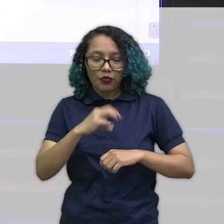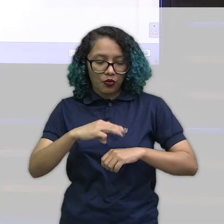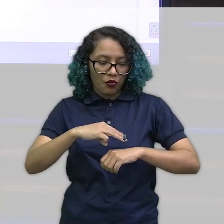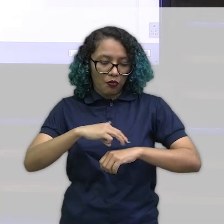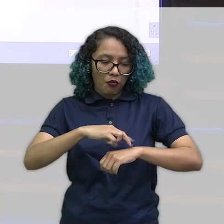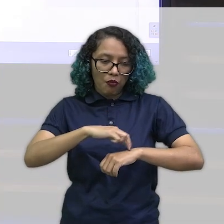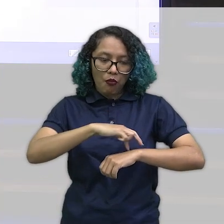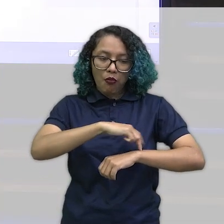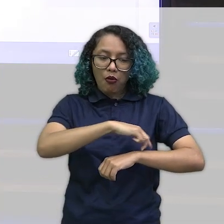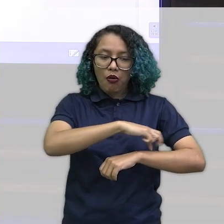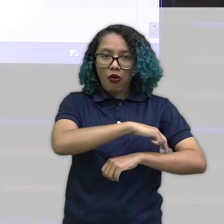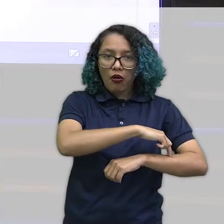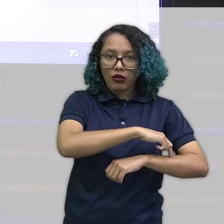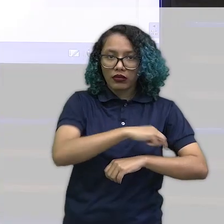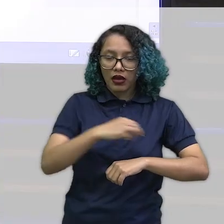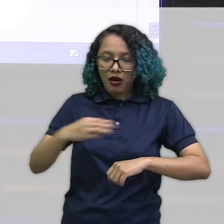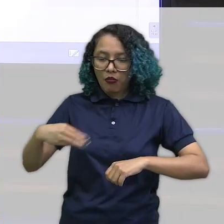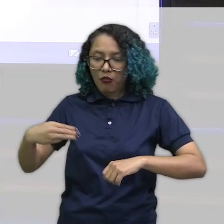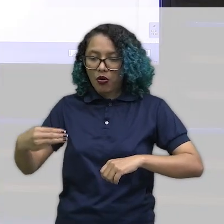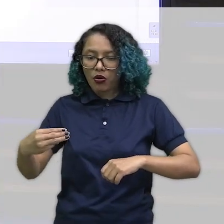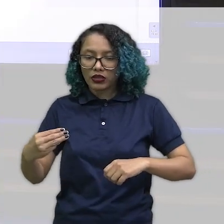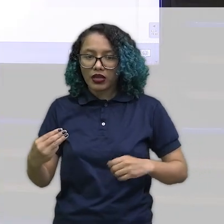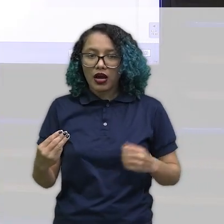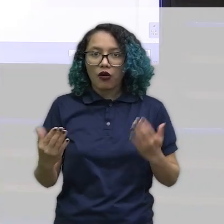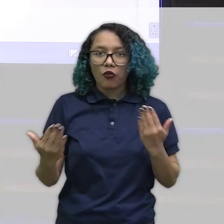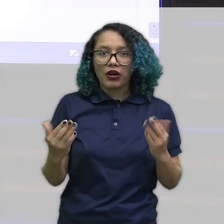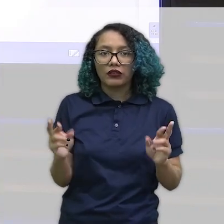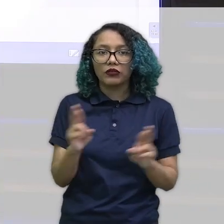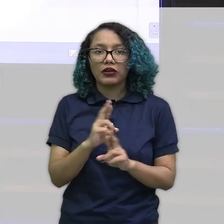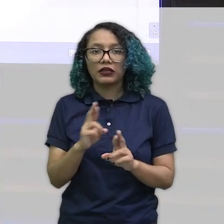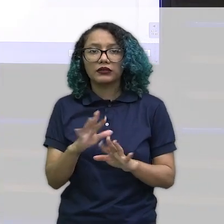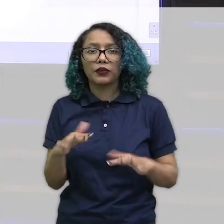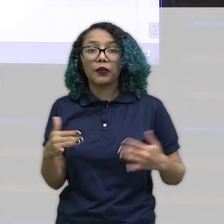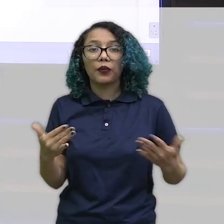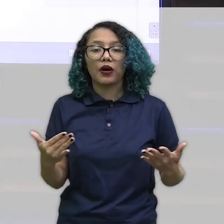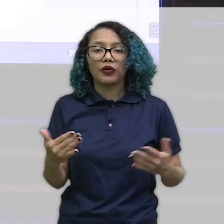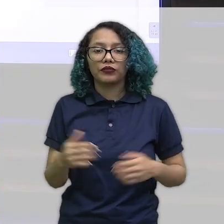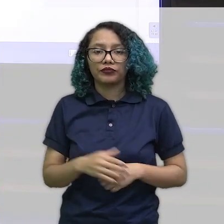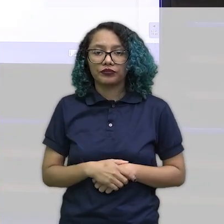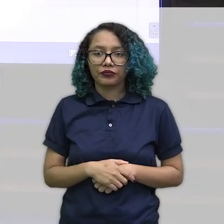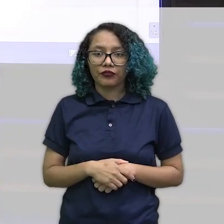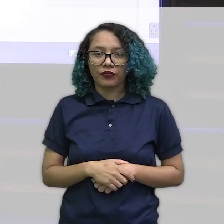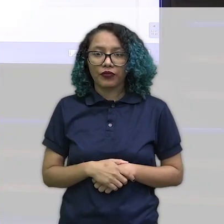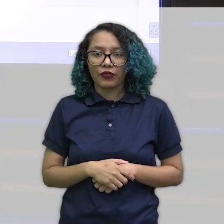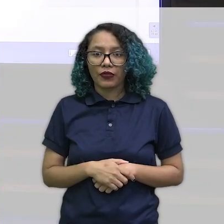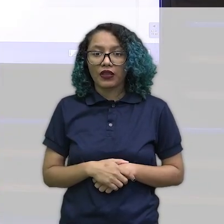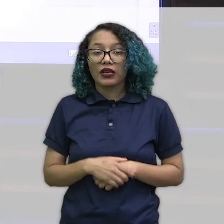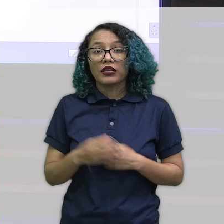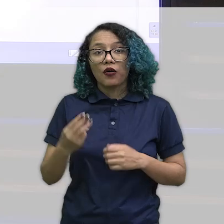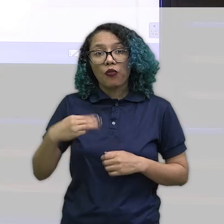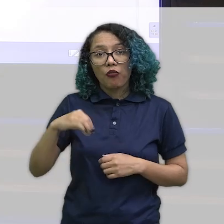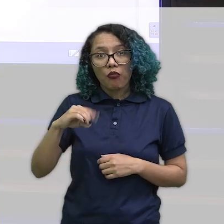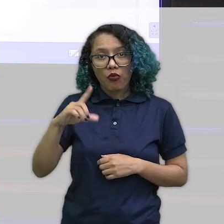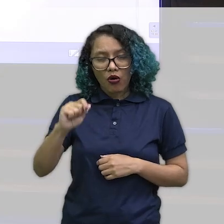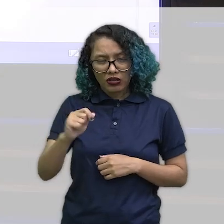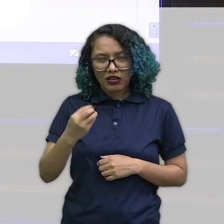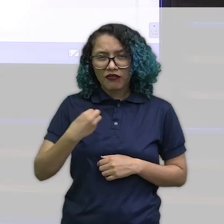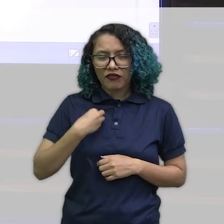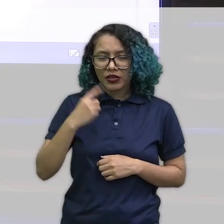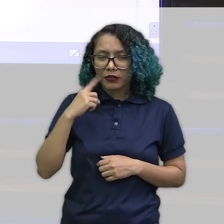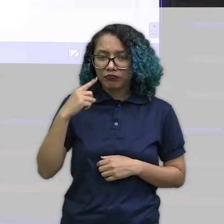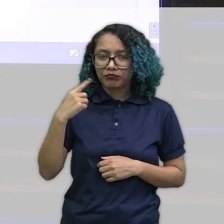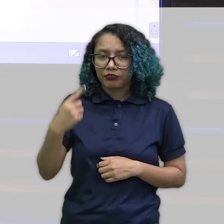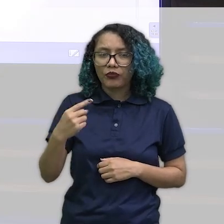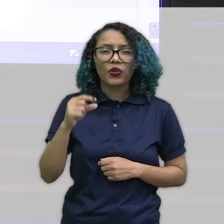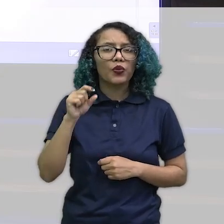moda, em relação à moda do desfile. Por quê? Porque a moda, na nossa vida, no cotidiano, é quando